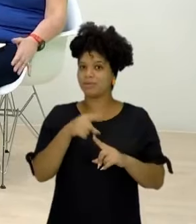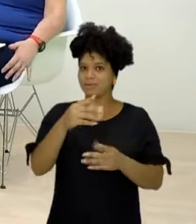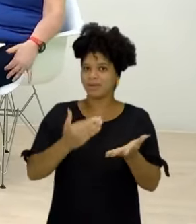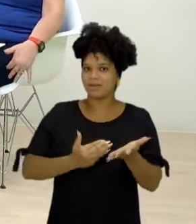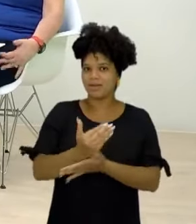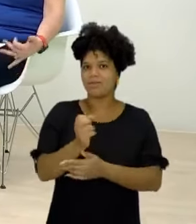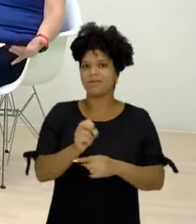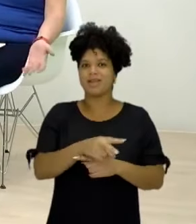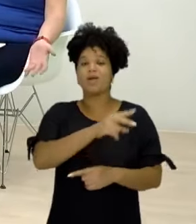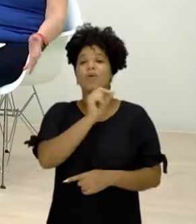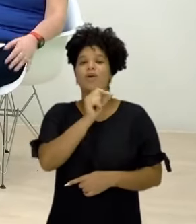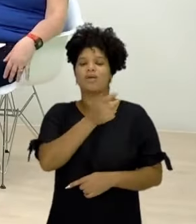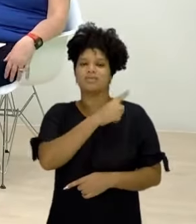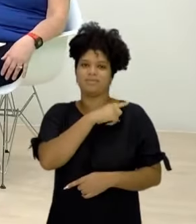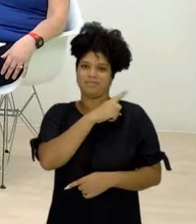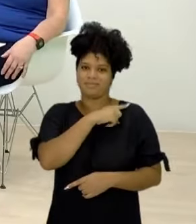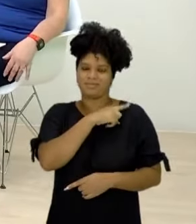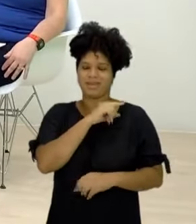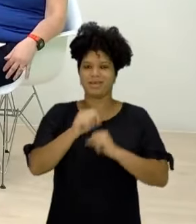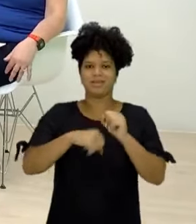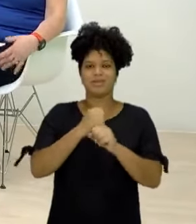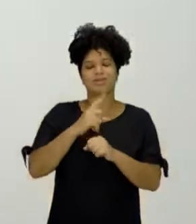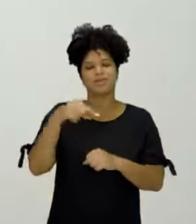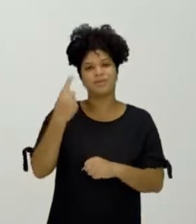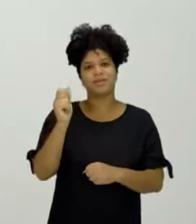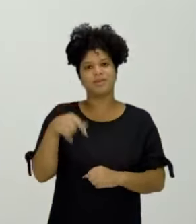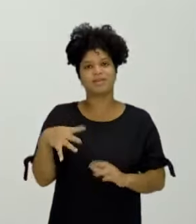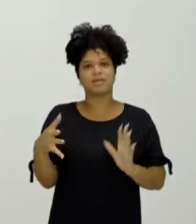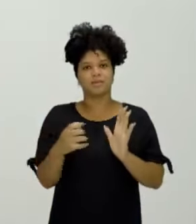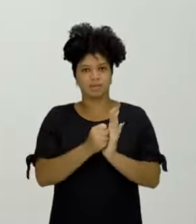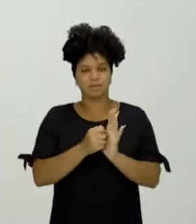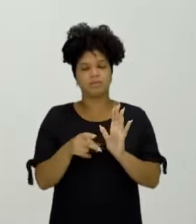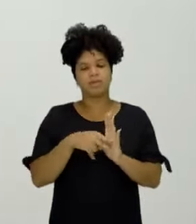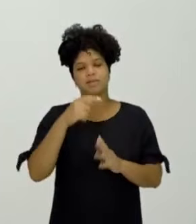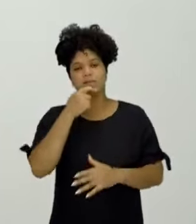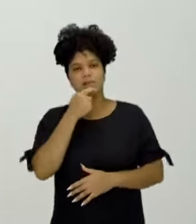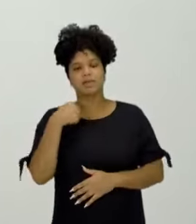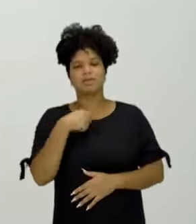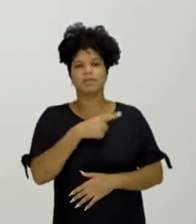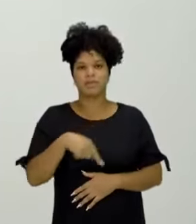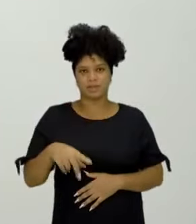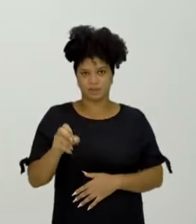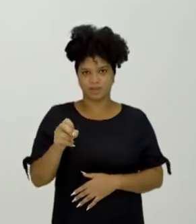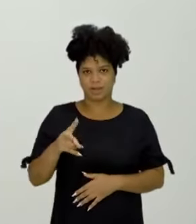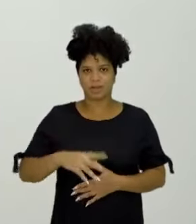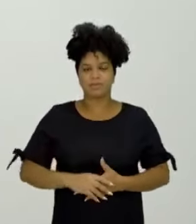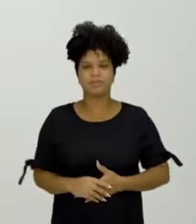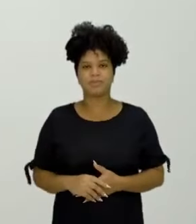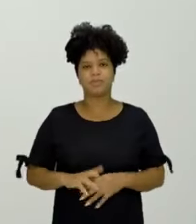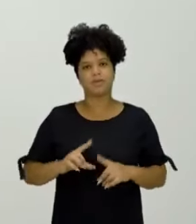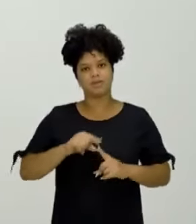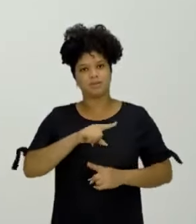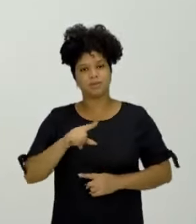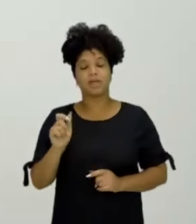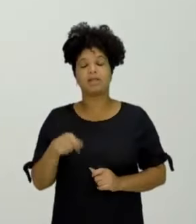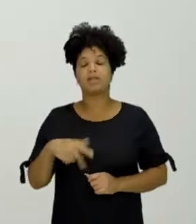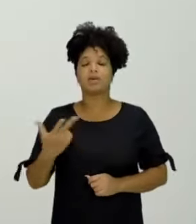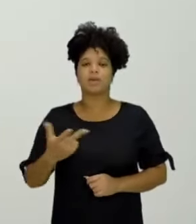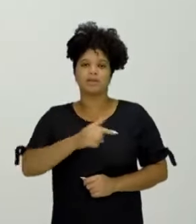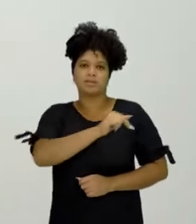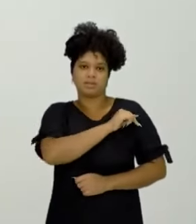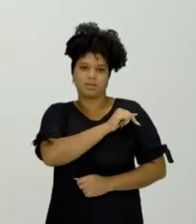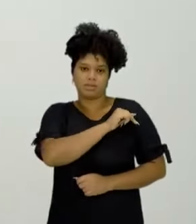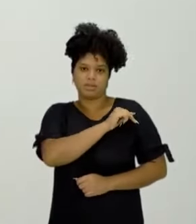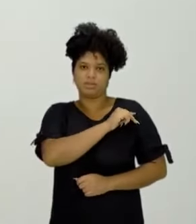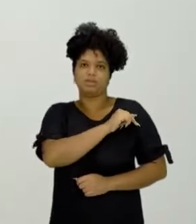médio. Vocês, para o ano que vem, já podem se matricular em inglês e mandarim, tá? Isso. Para os outros, a partir do sétimo A